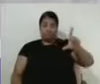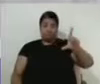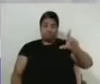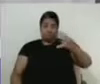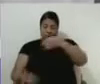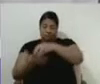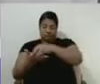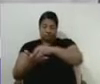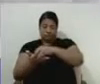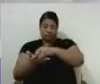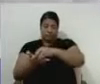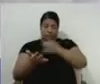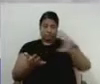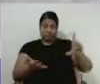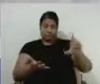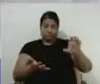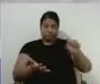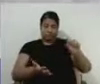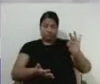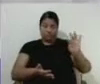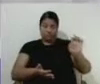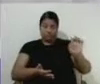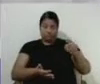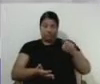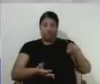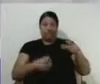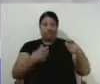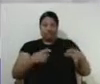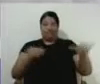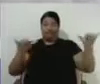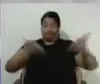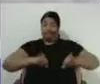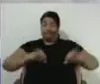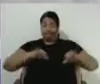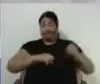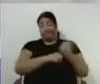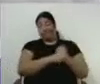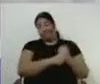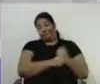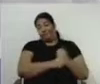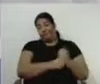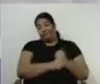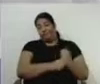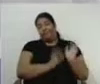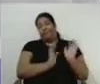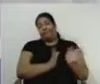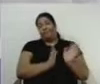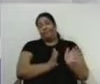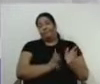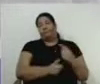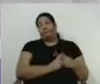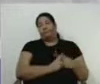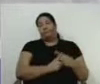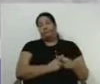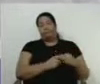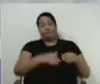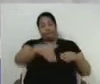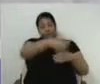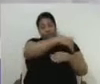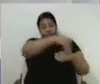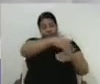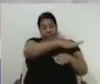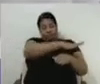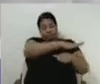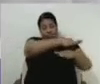bairro que vem sofrendo durante os anos com afundamento do asfalto. E a gente